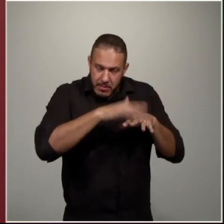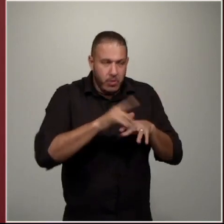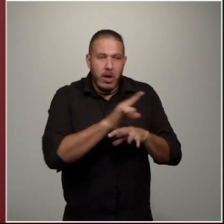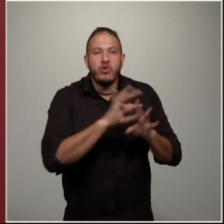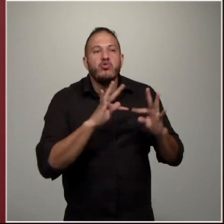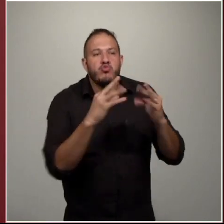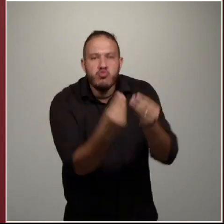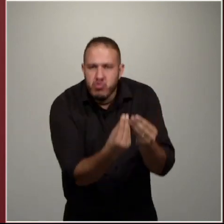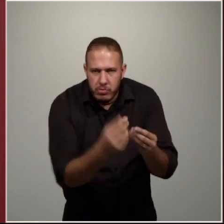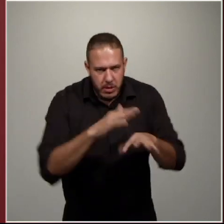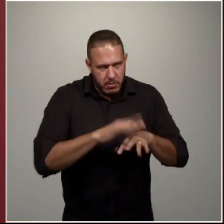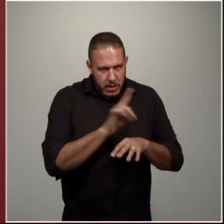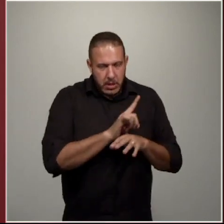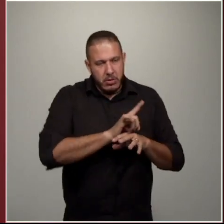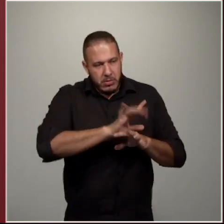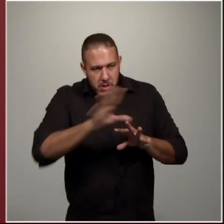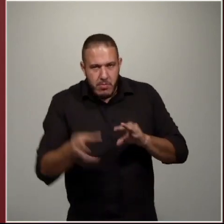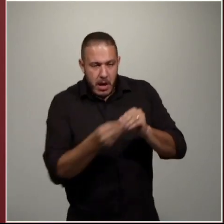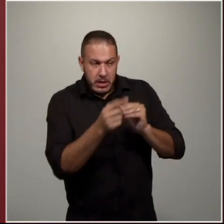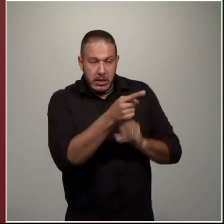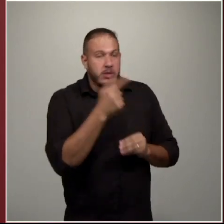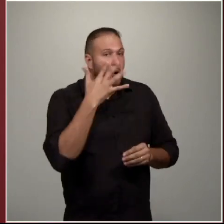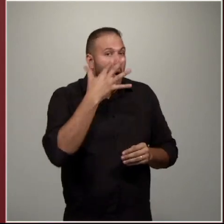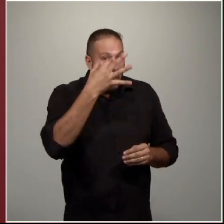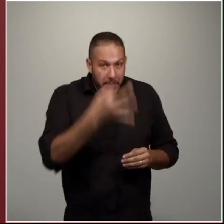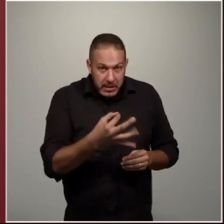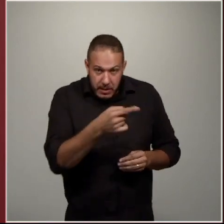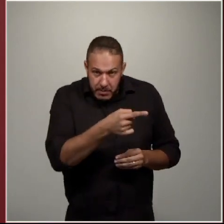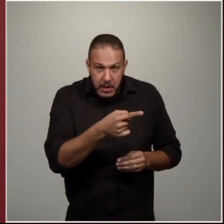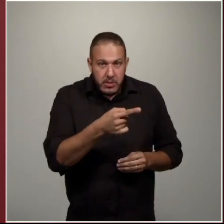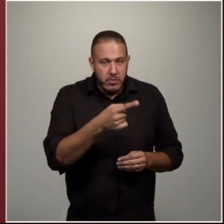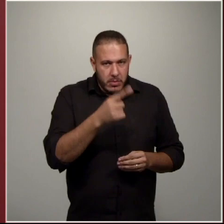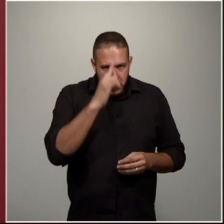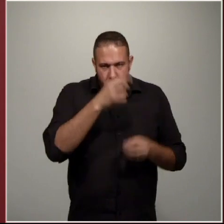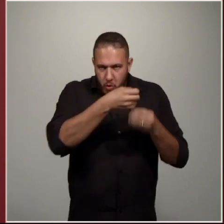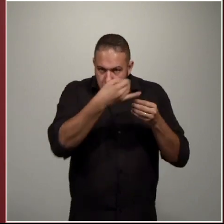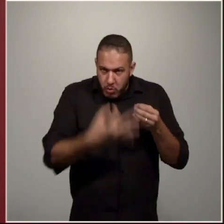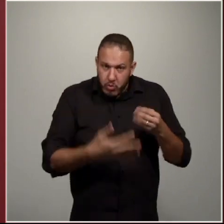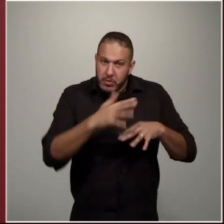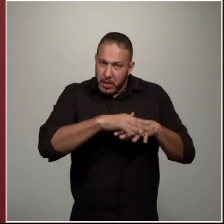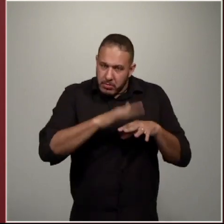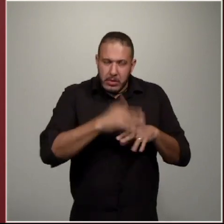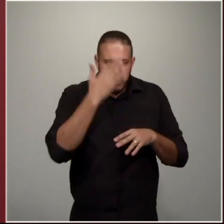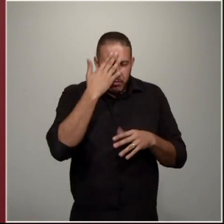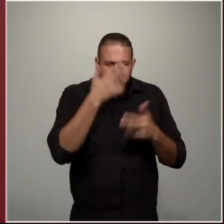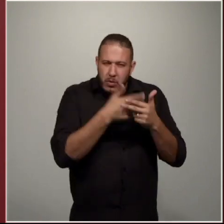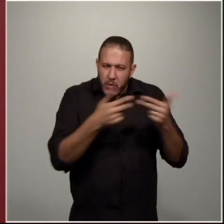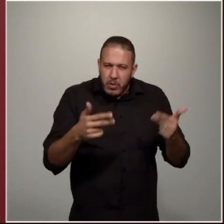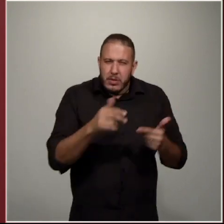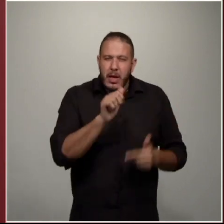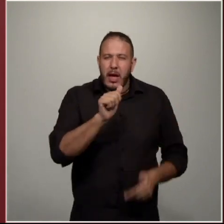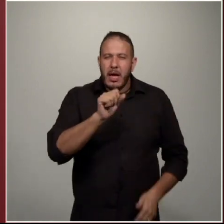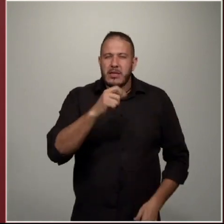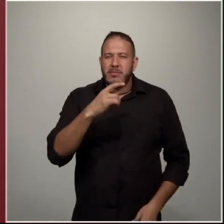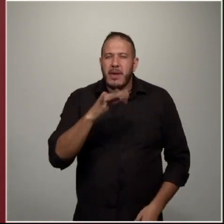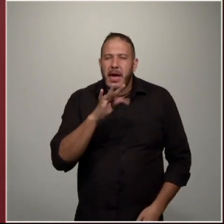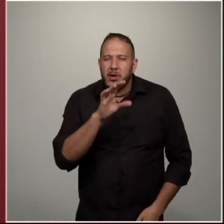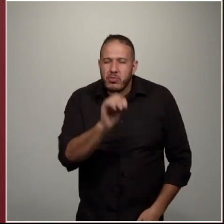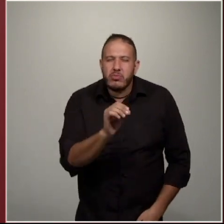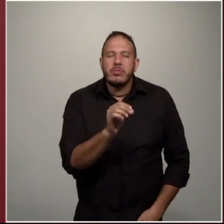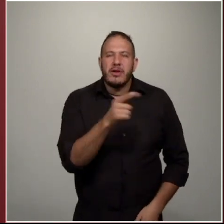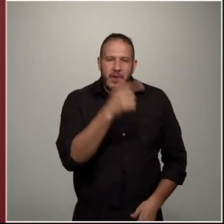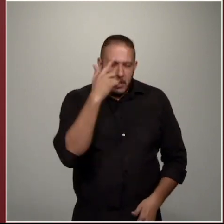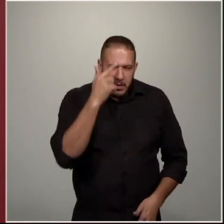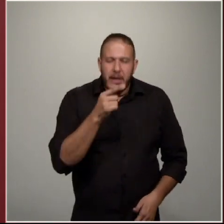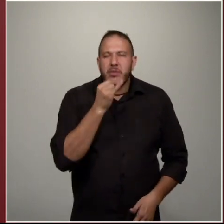conteúdo matemático e se ele compreendesse conteúdo matemático e saber os aspectos formais porque o professor vai trabalhar em um algoritmo